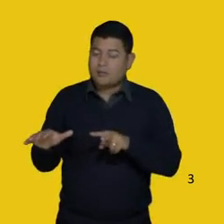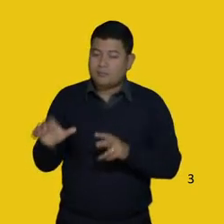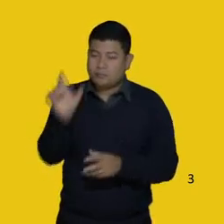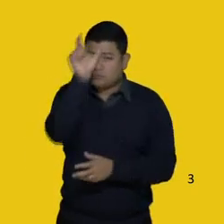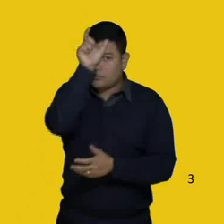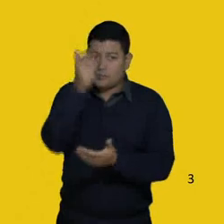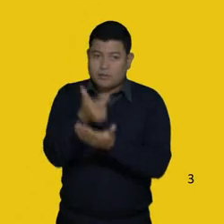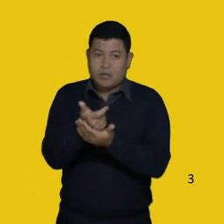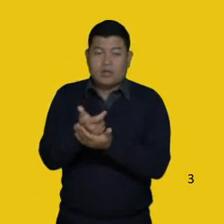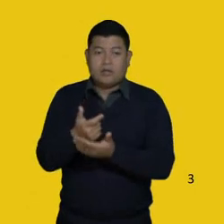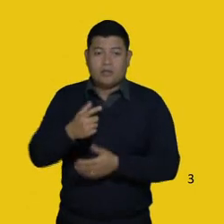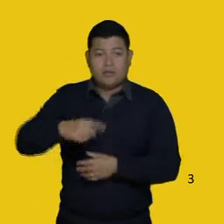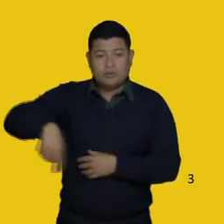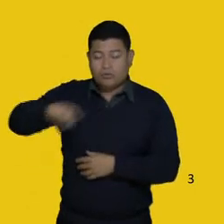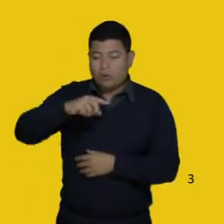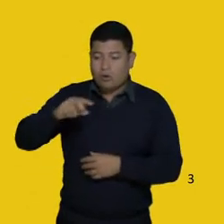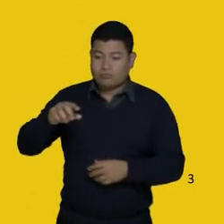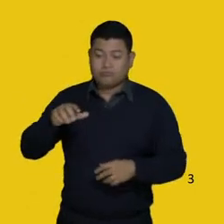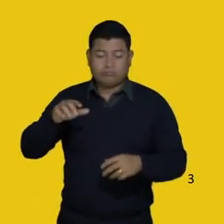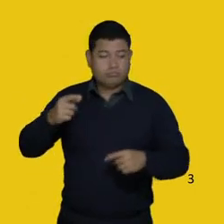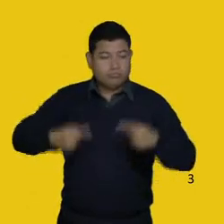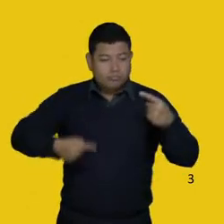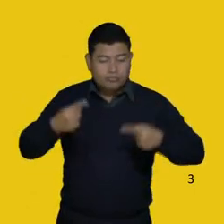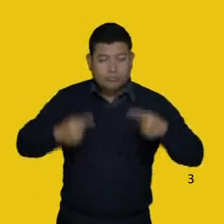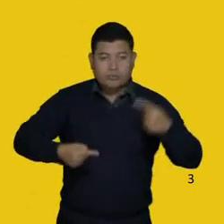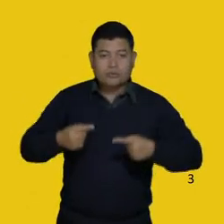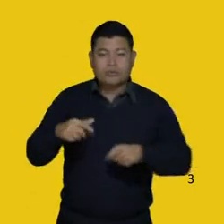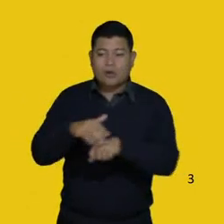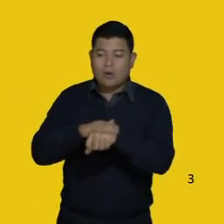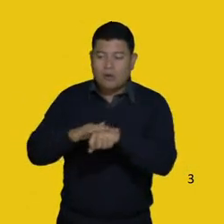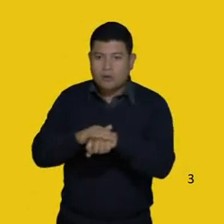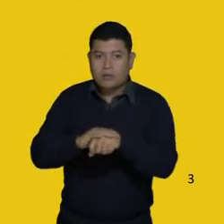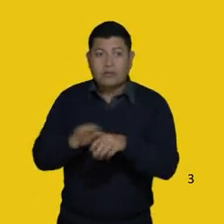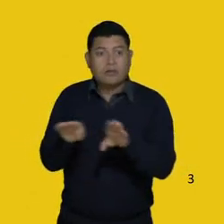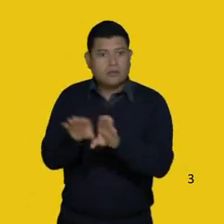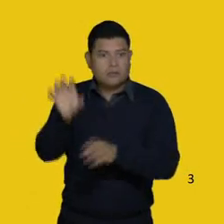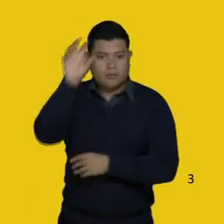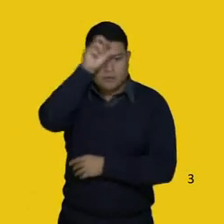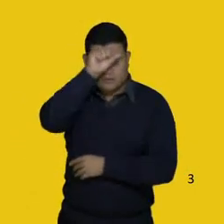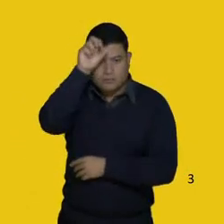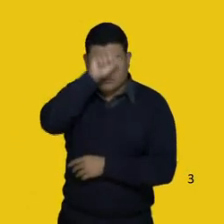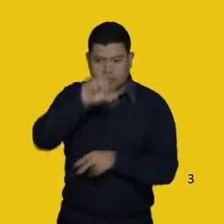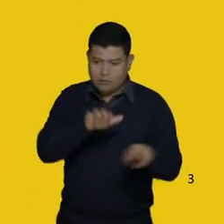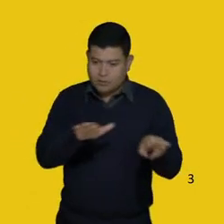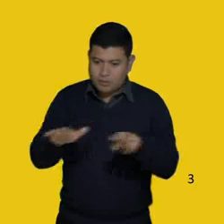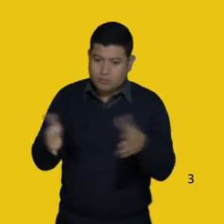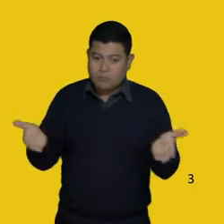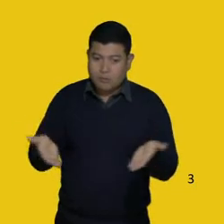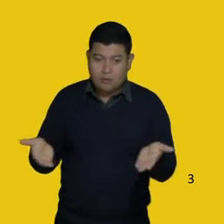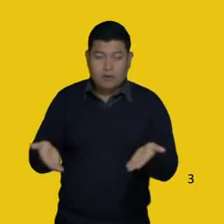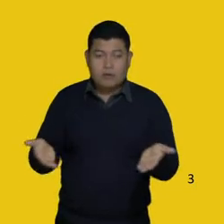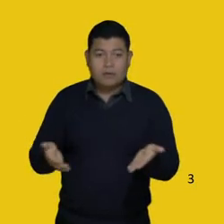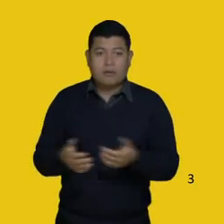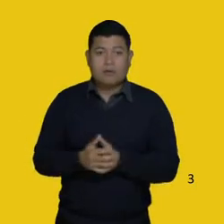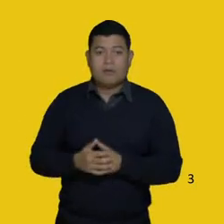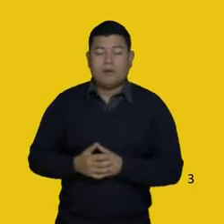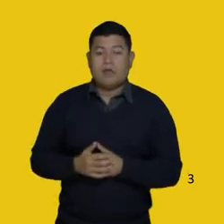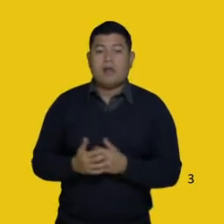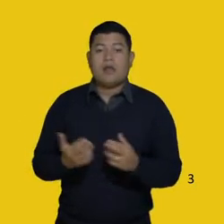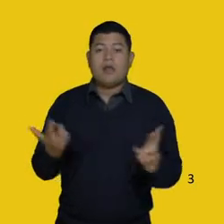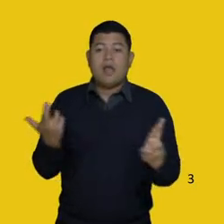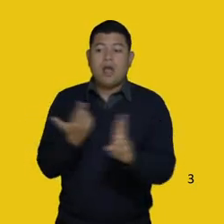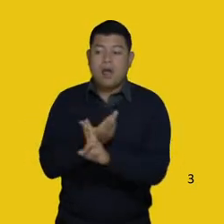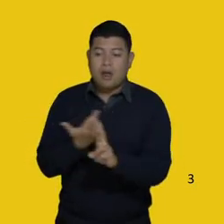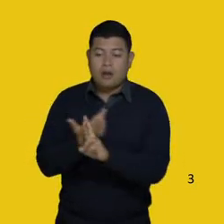gente lembrar pra gente discutir e sempre estar aprendendo Pelo menos durante essa semana as questões relacionadas a